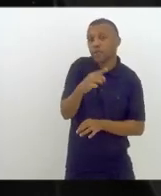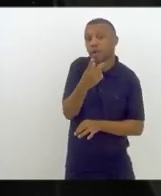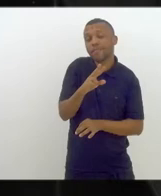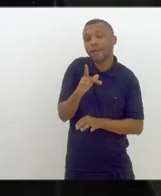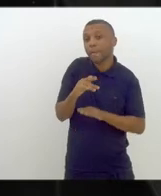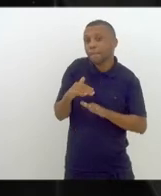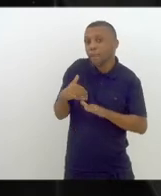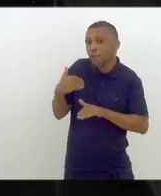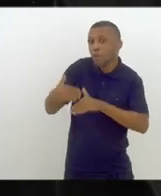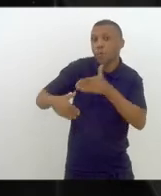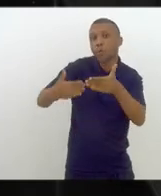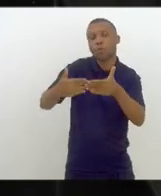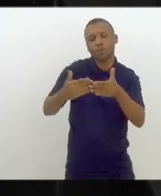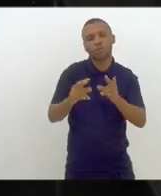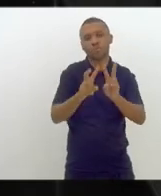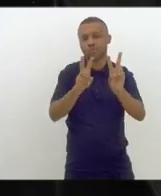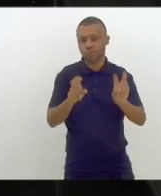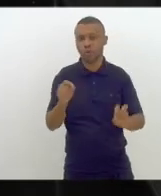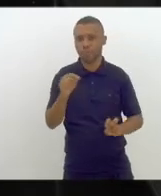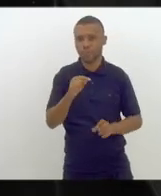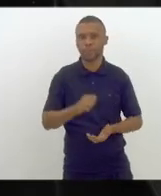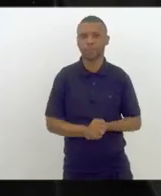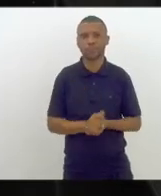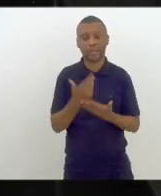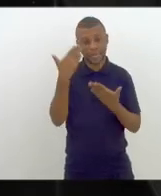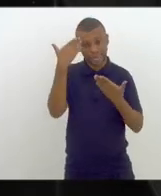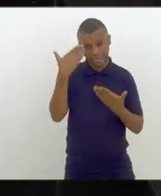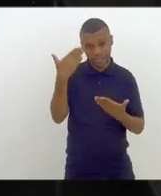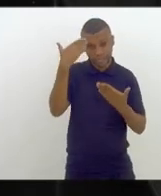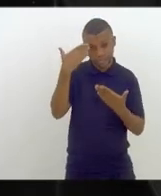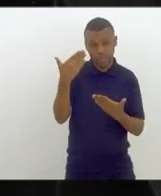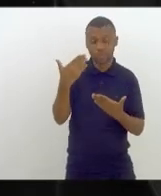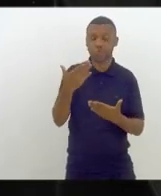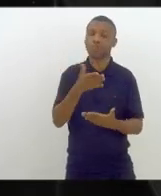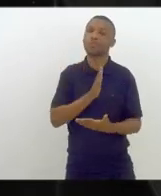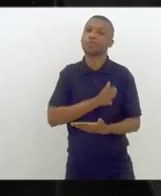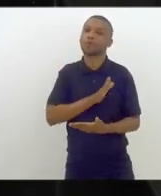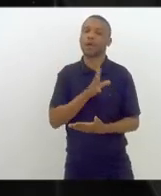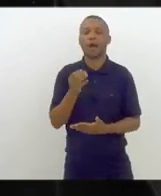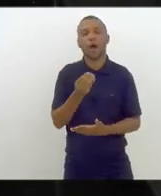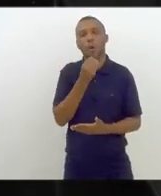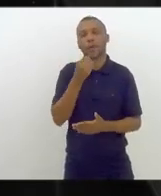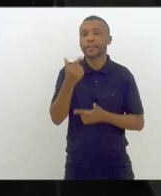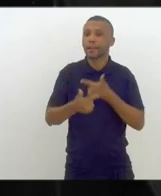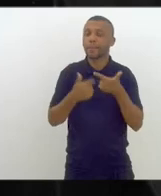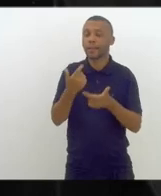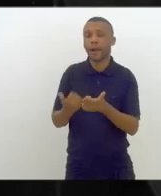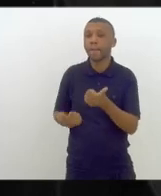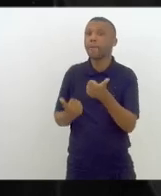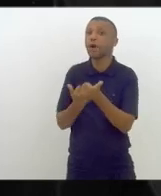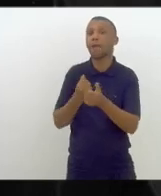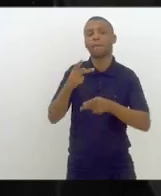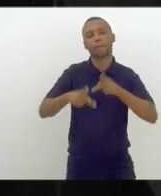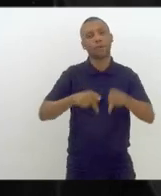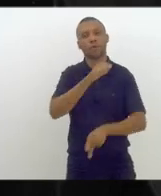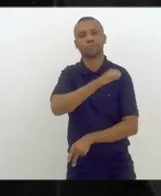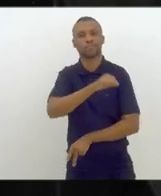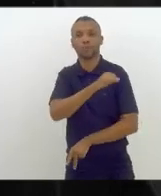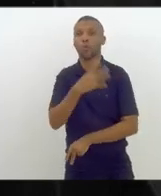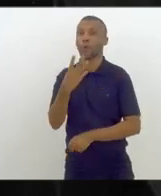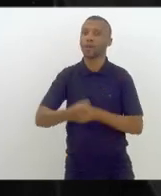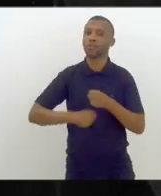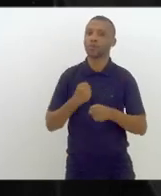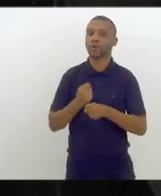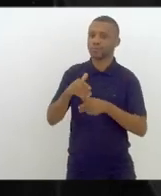avançar e muito com relação a isso. Agradeço do fundo do meu coração a oportunidade de poder trabalhar pelo povo fluminense mais